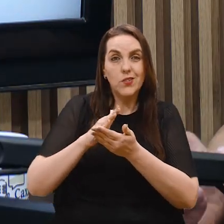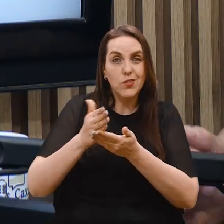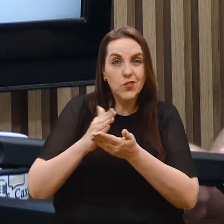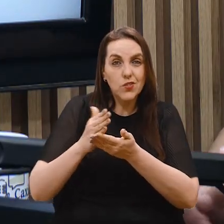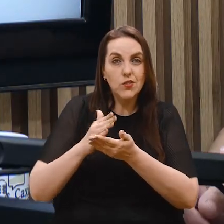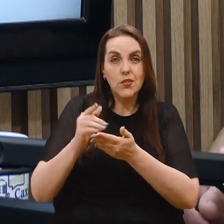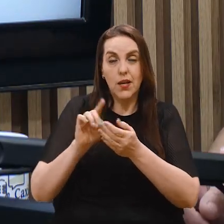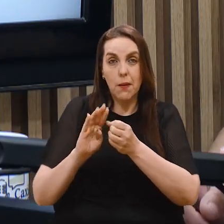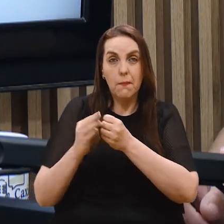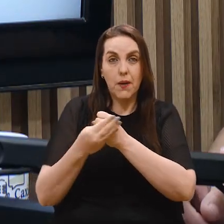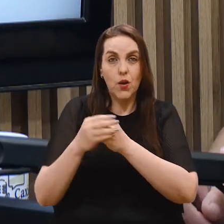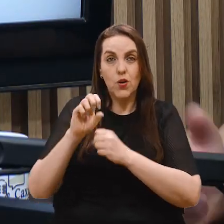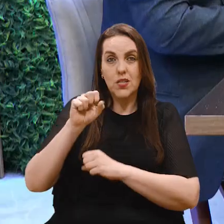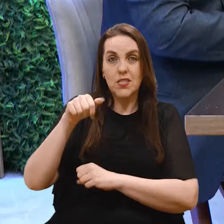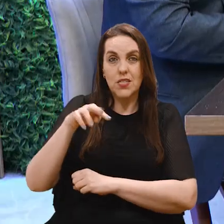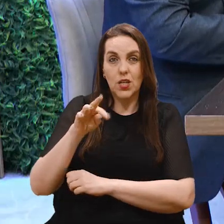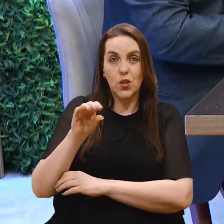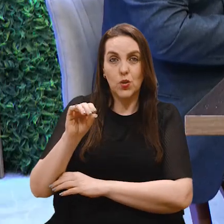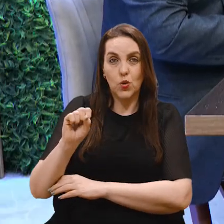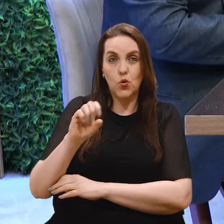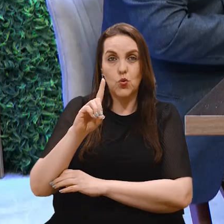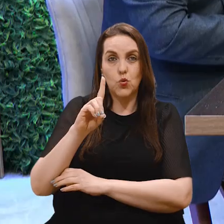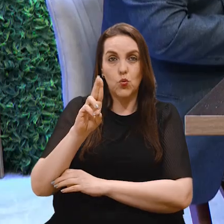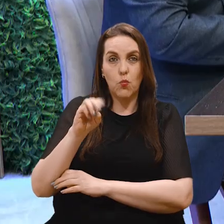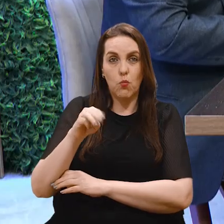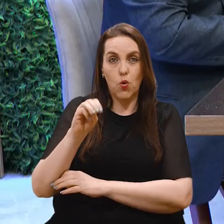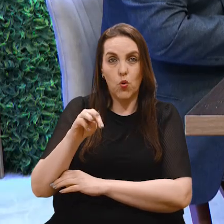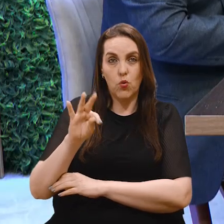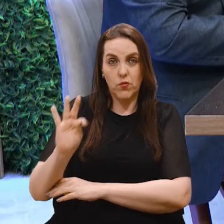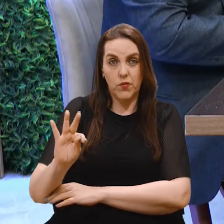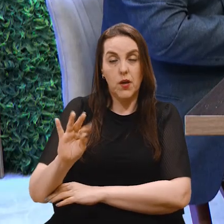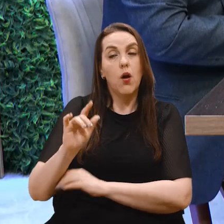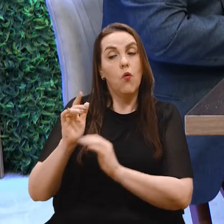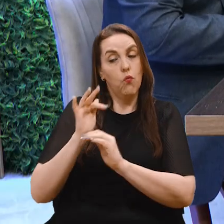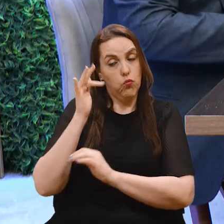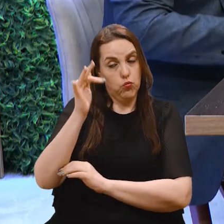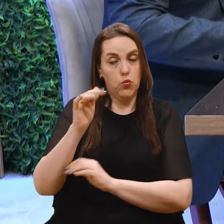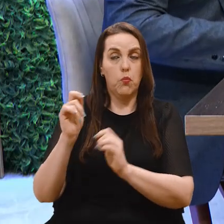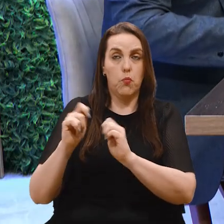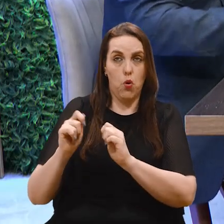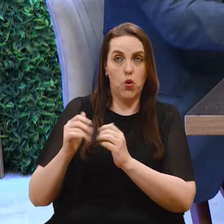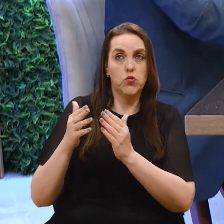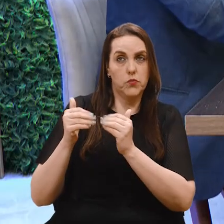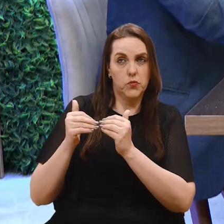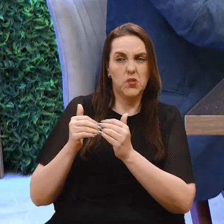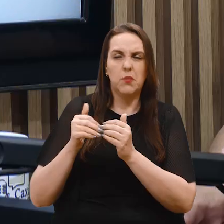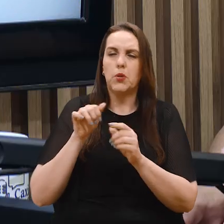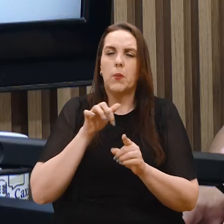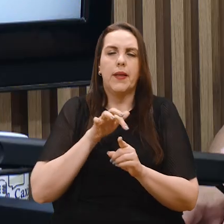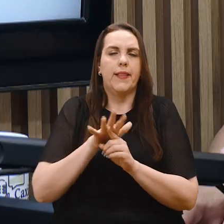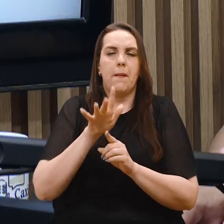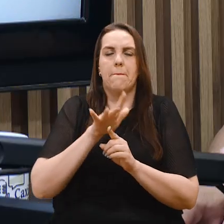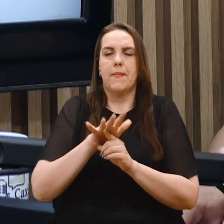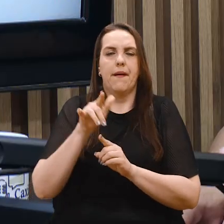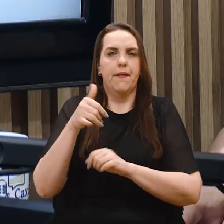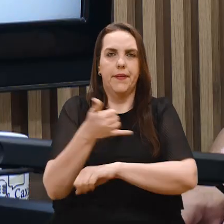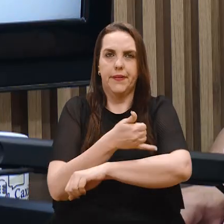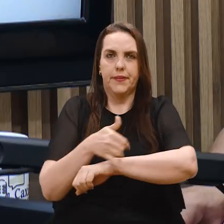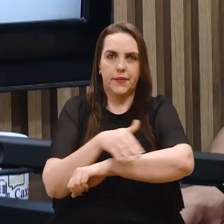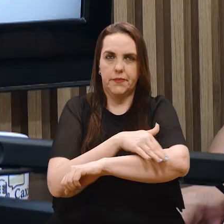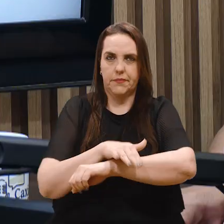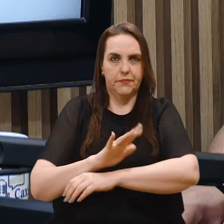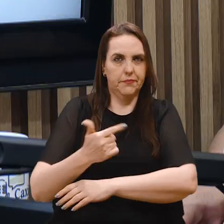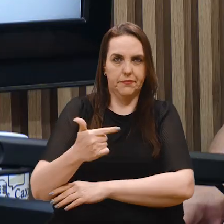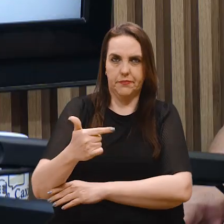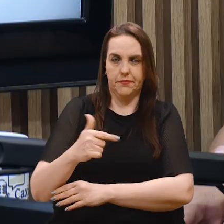bairro Santos Dumont. Mas futuramente pode ter uma reivindicação. Pode ser isso dali. Mas então, tipo, não há essa demanda grande ali. Nosso maior